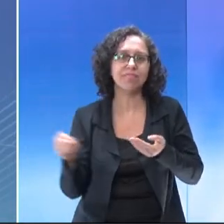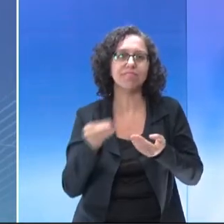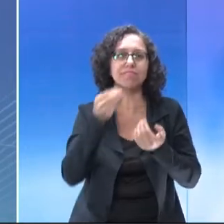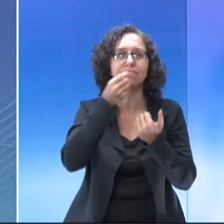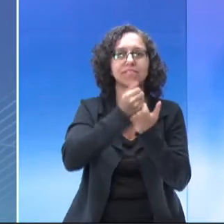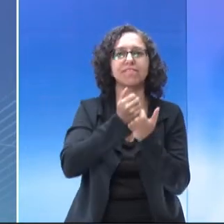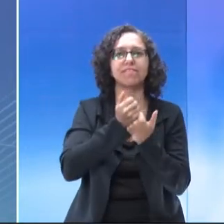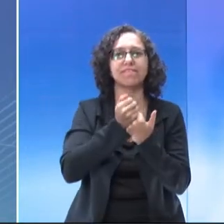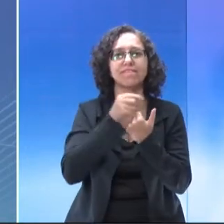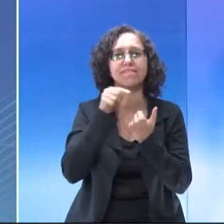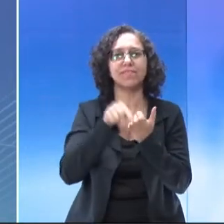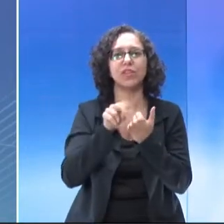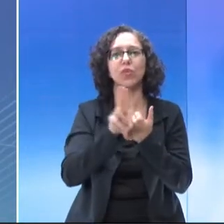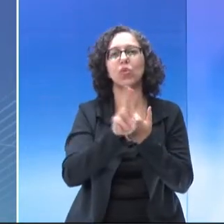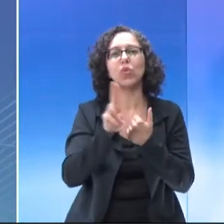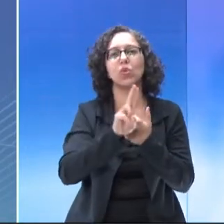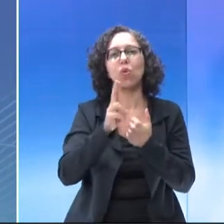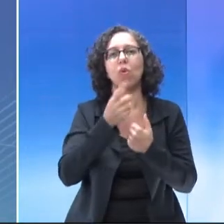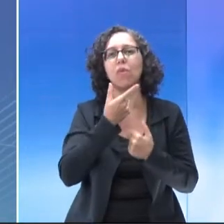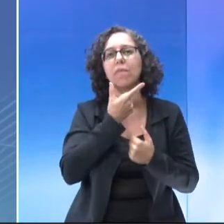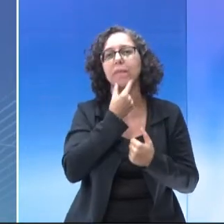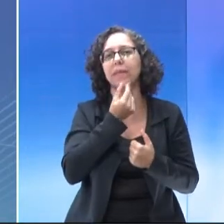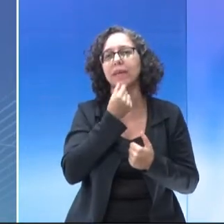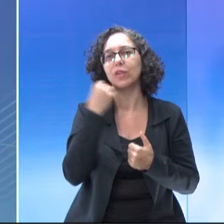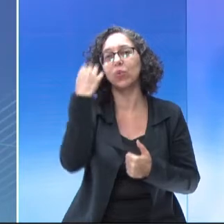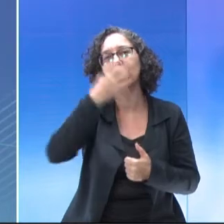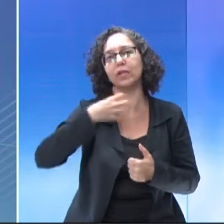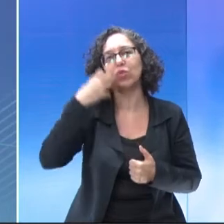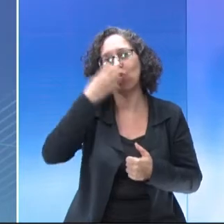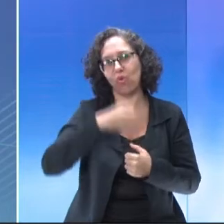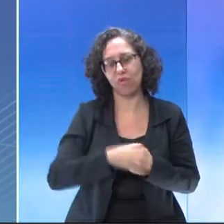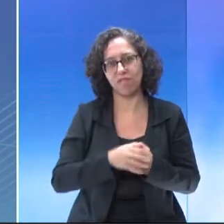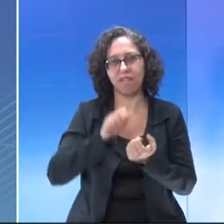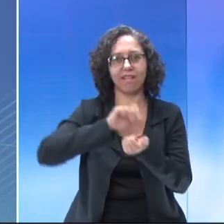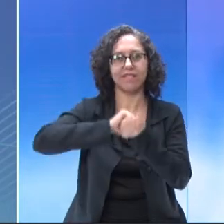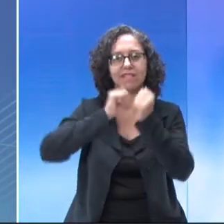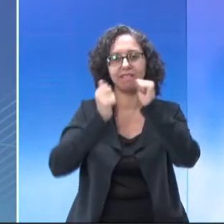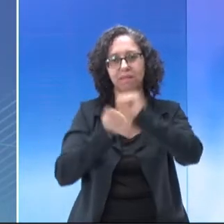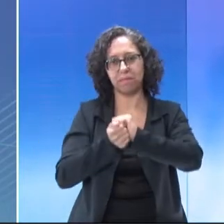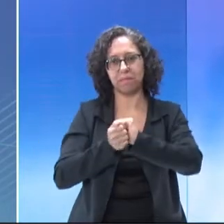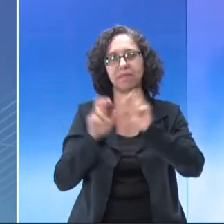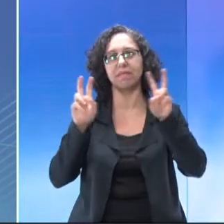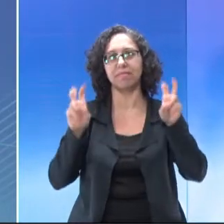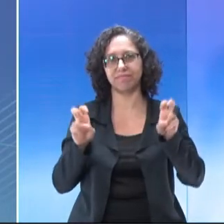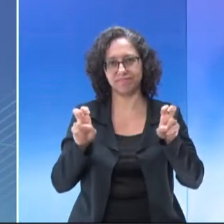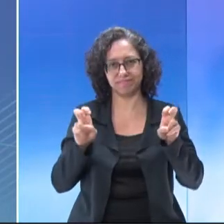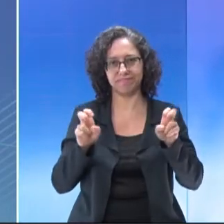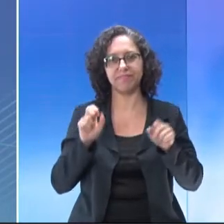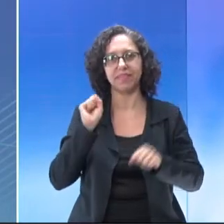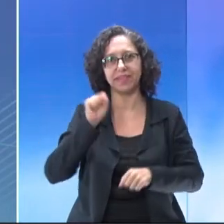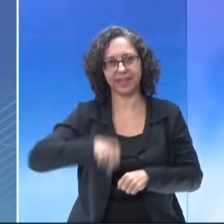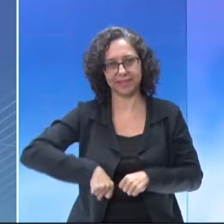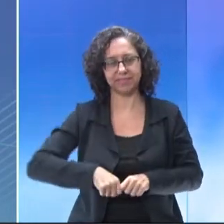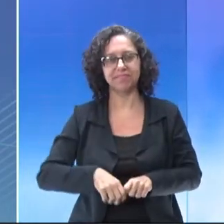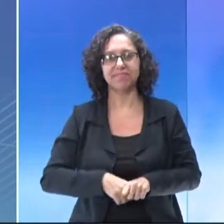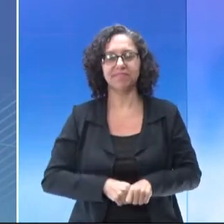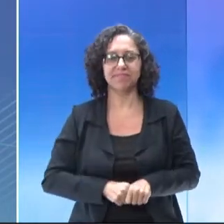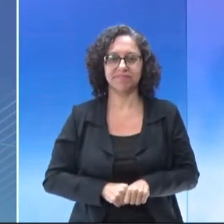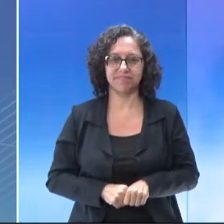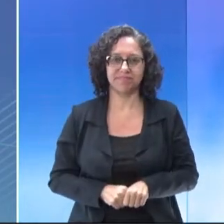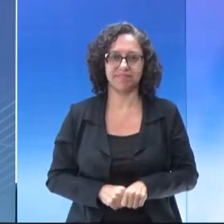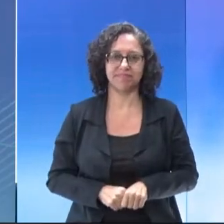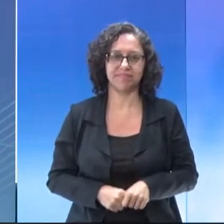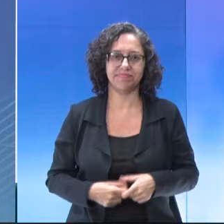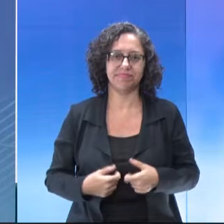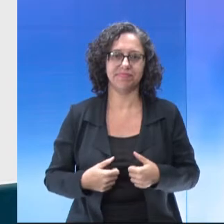gente inventa. Então, quando eu faço isso, quando eu vou escrever, eu uso aspas. Abro aspas, fecho aspas.